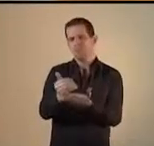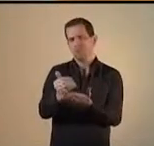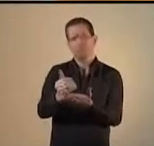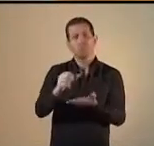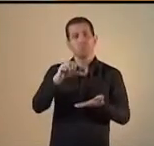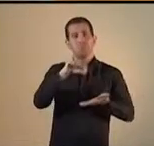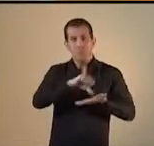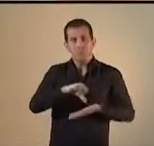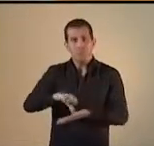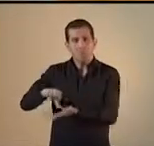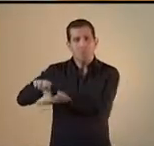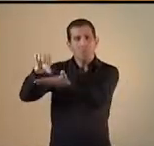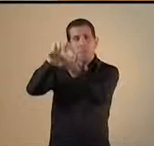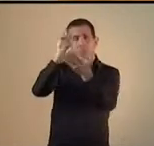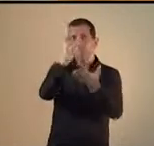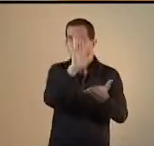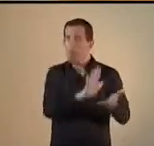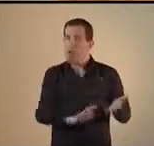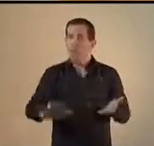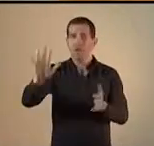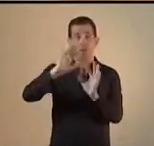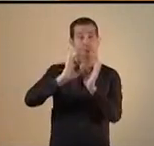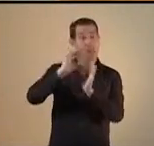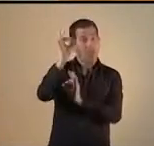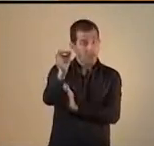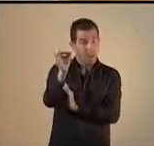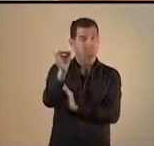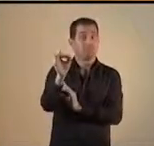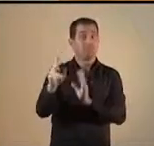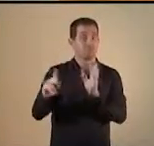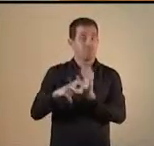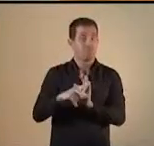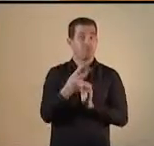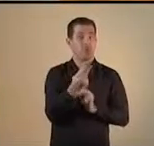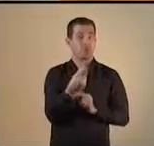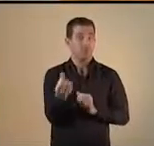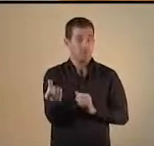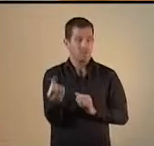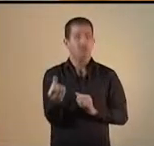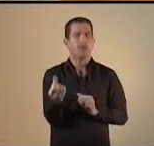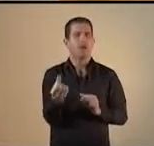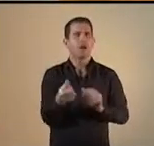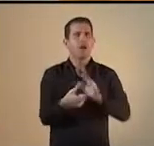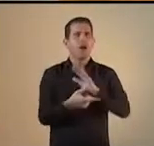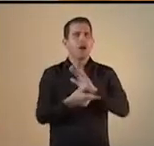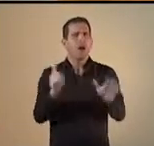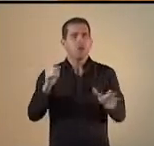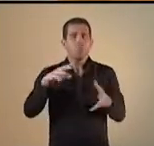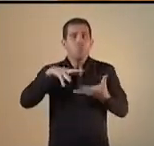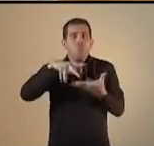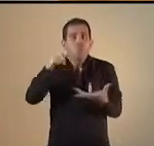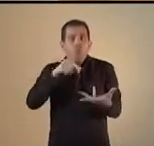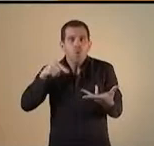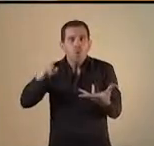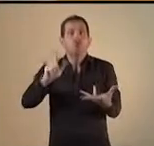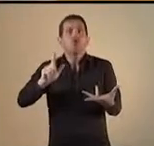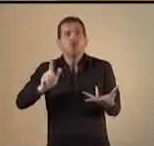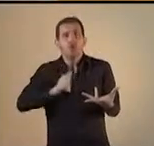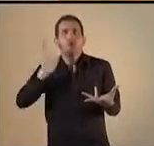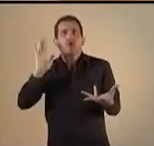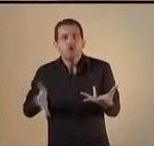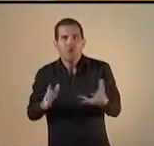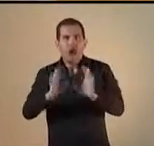vários polos espalhados pelo país, né? E isso a nível mundial não acontecia até então, né?